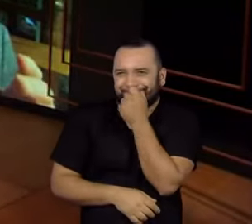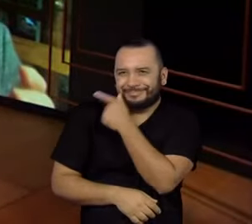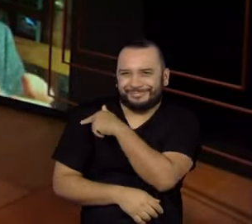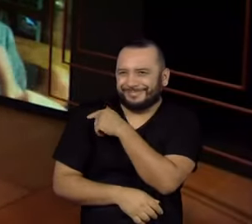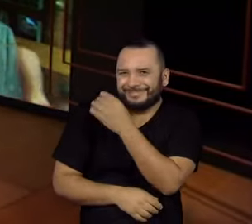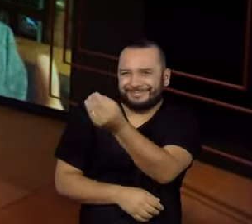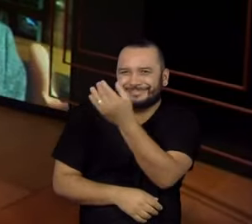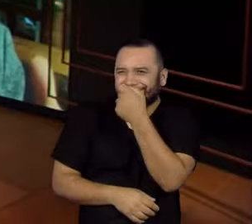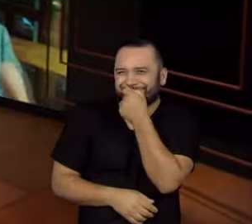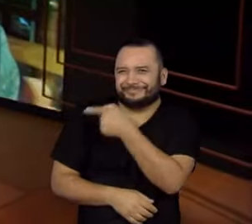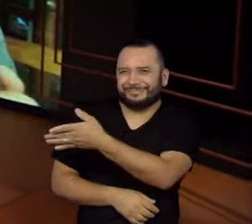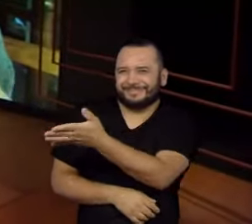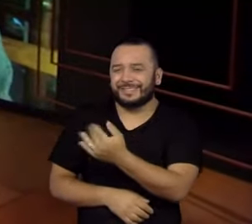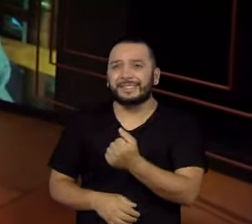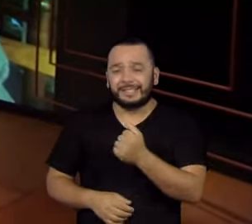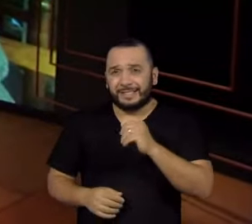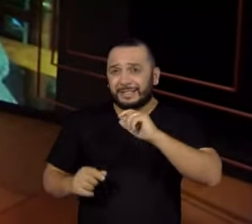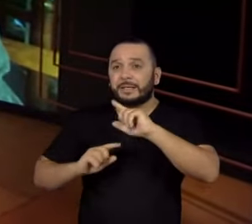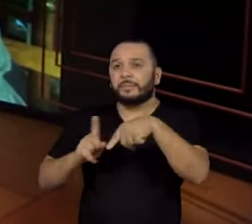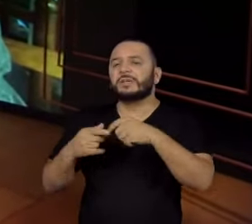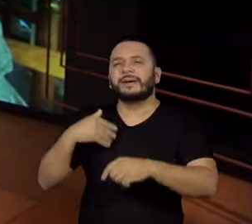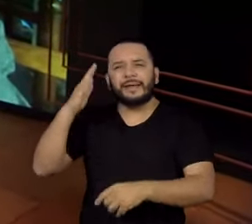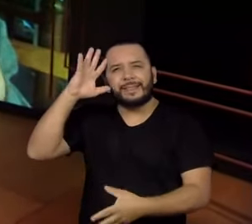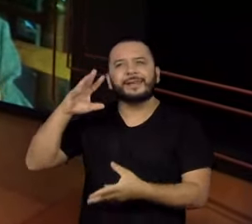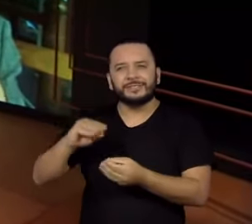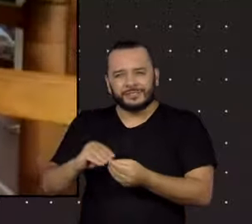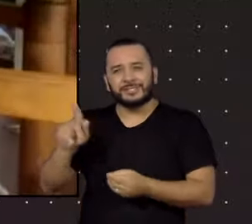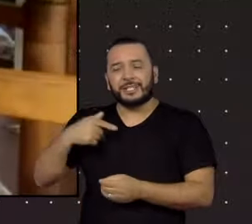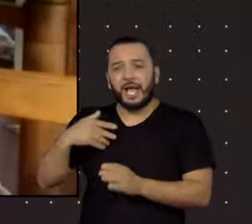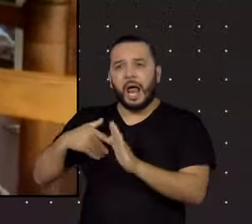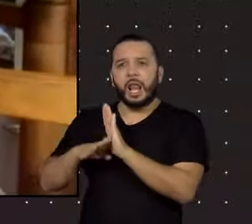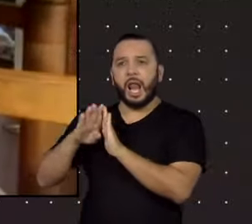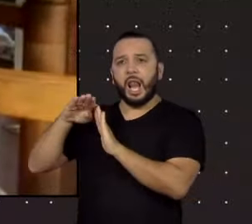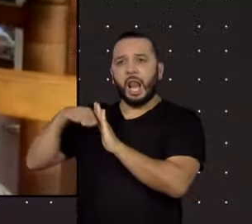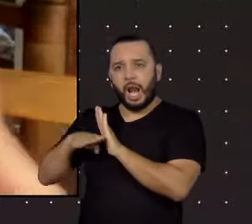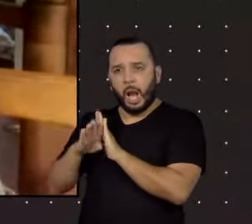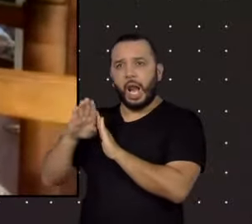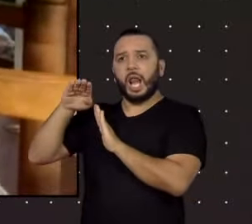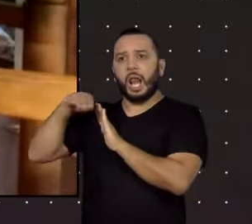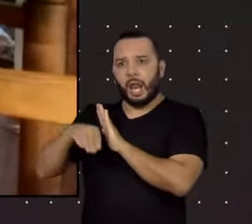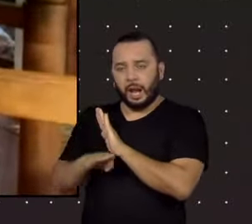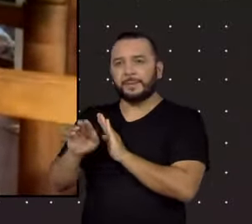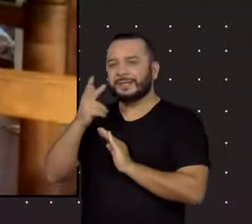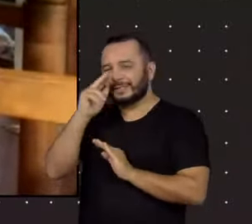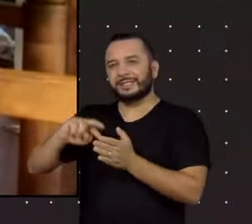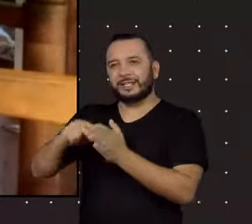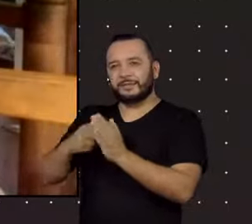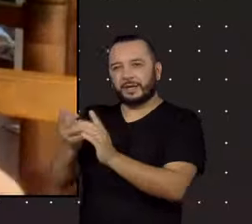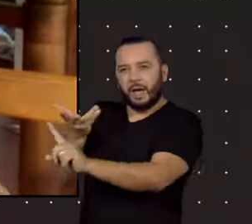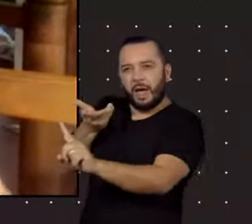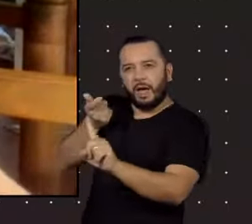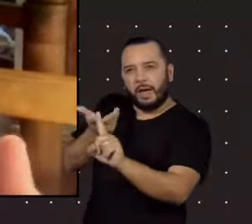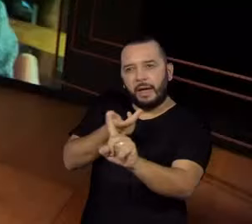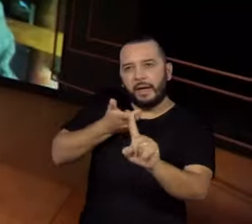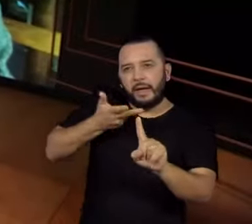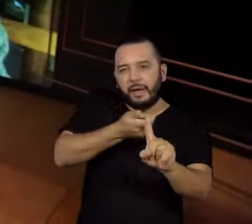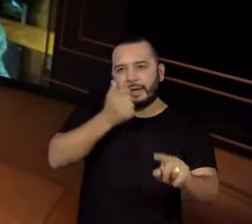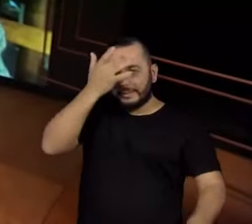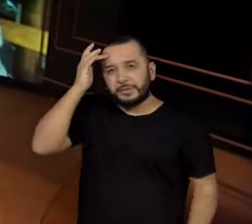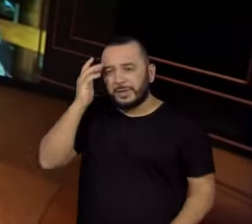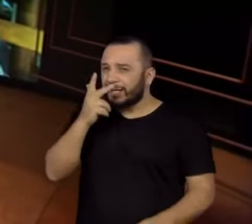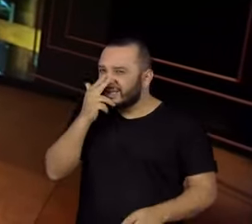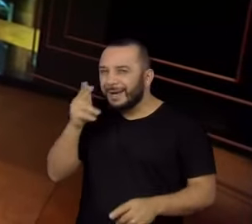achava ridículo. Depois eu comecei a me dar conta que eles estavam usando o timbre sonoro da voz para encantar as pessoas. Eles eram verdadeiros cantores